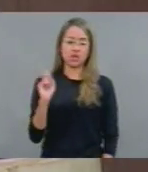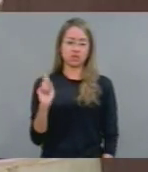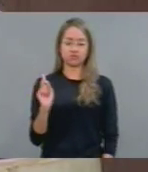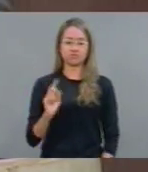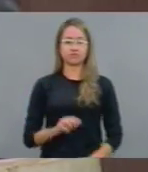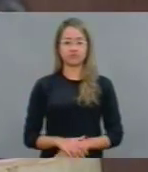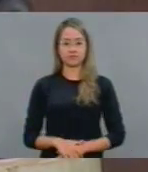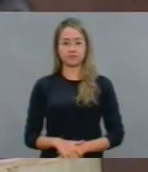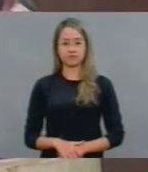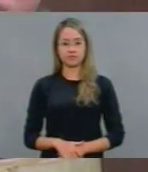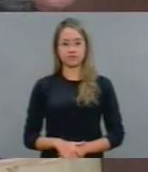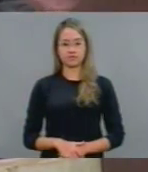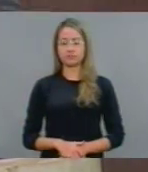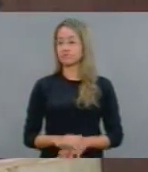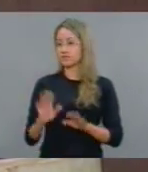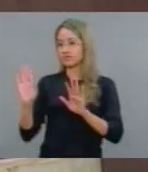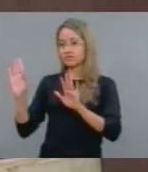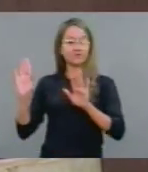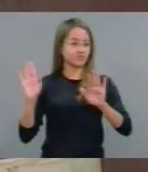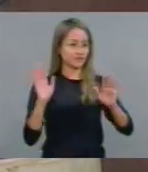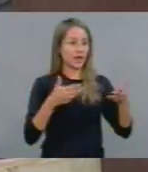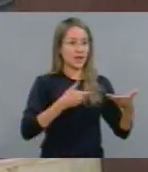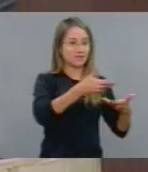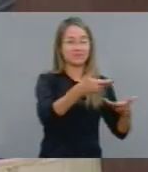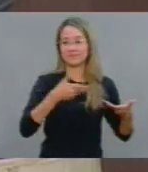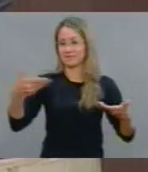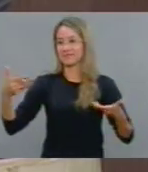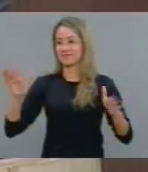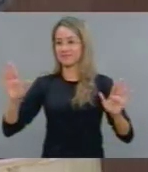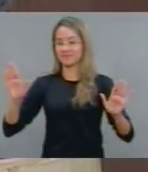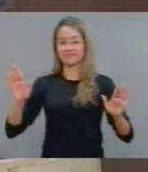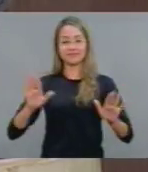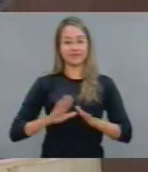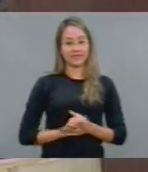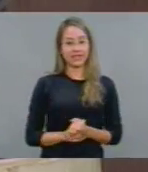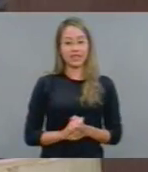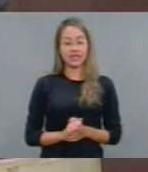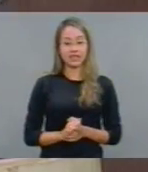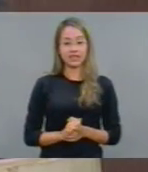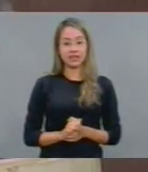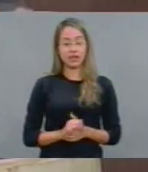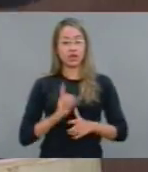só 20 segundos. Vou ouvir todos os partes. Até porque